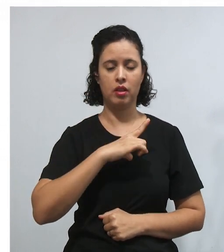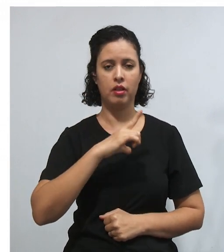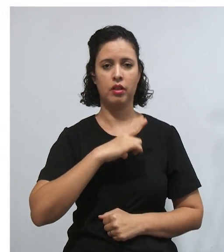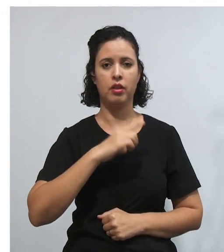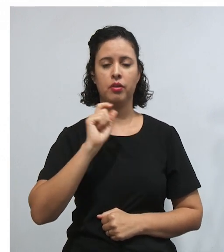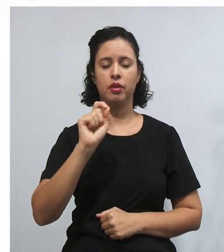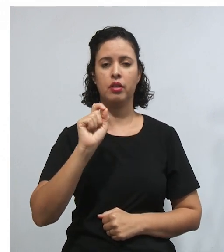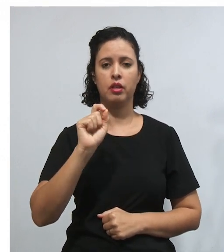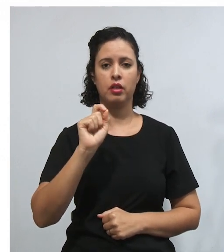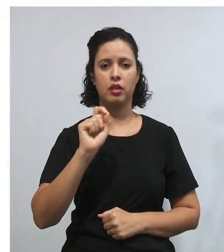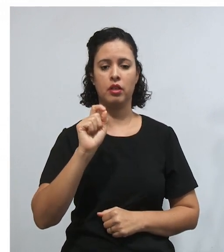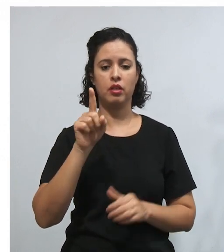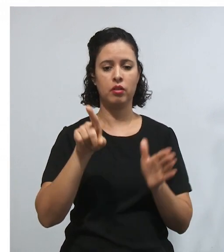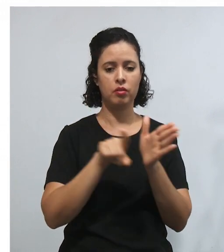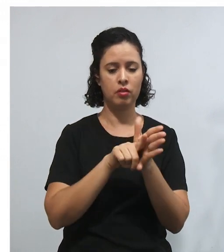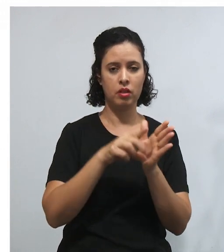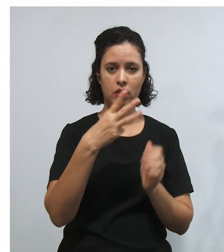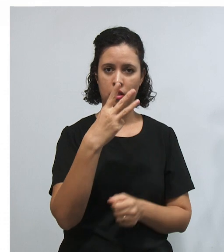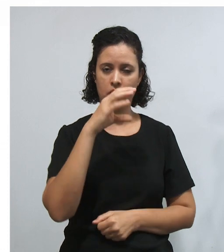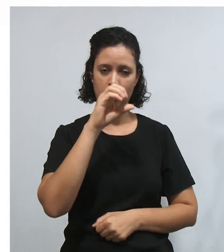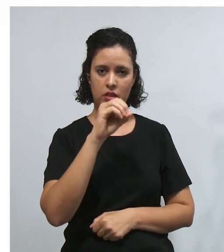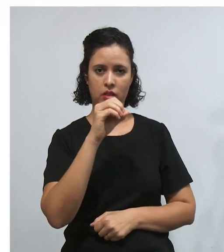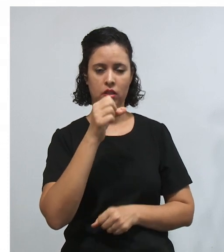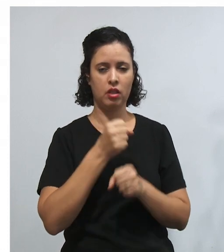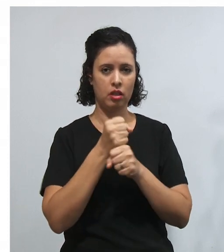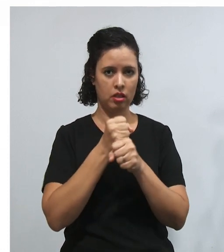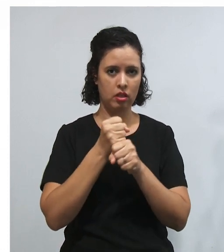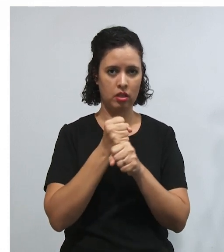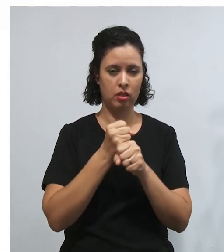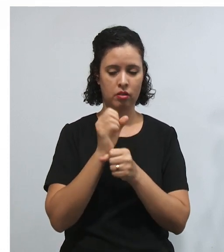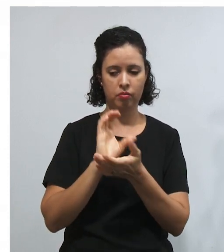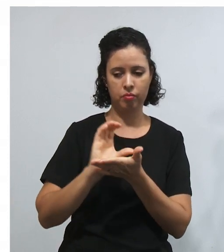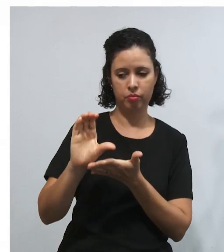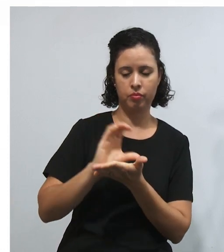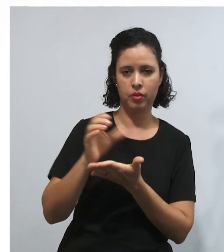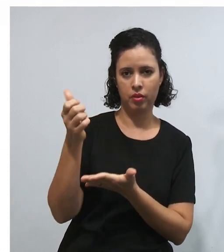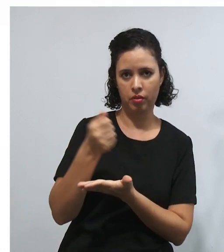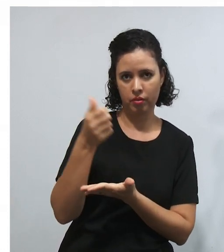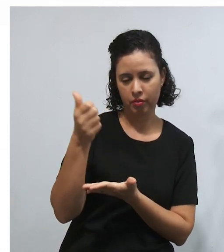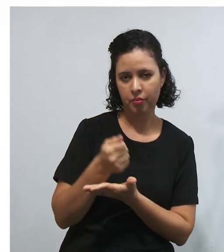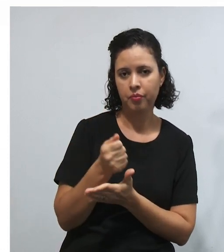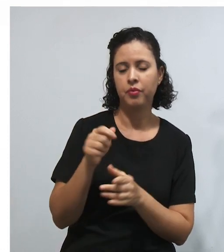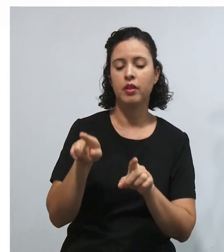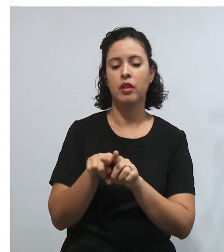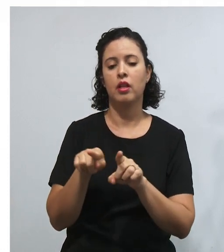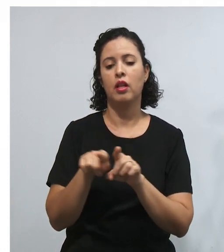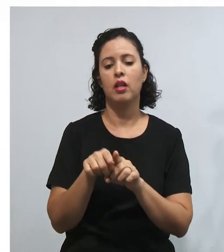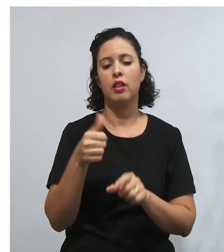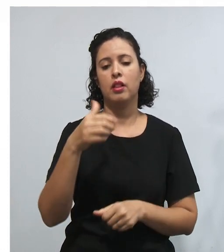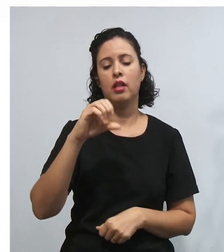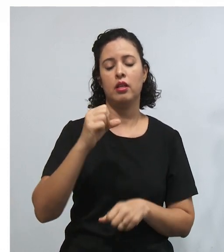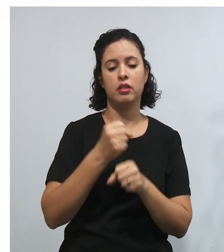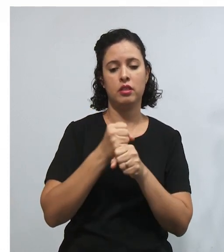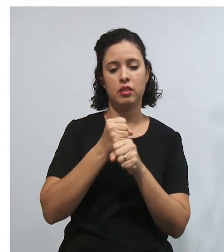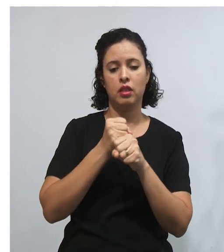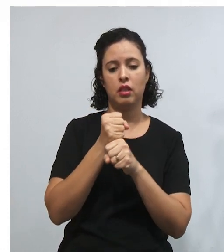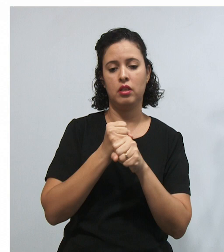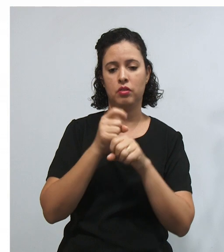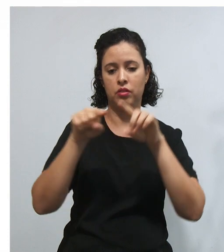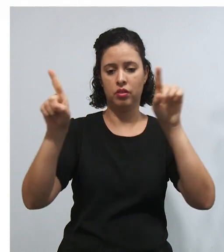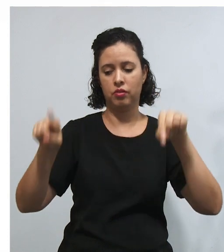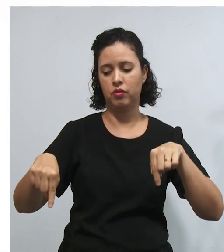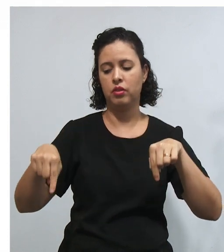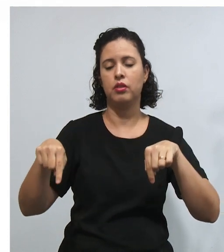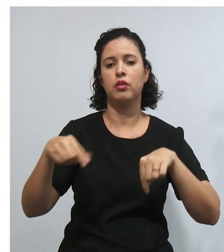ter, no mínimo, 30 anos de contribuição, 10 anos no serviço público e pelo menos